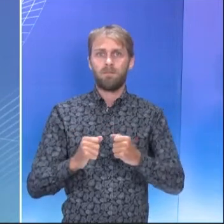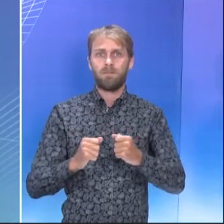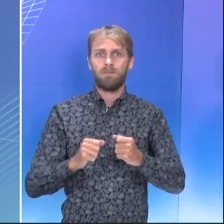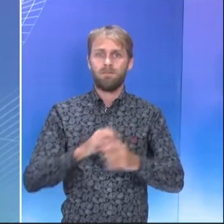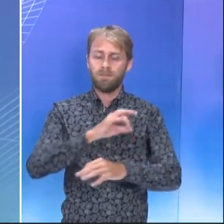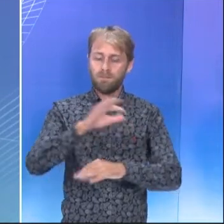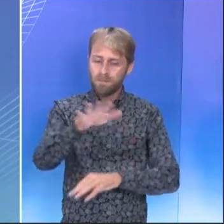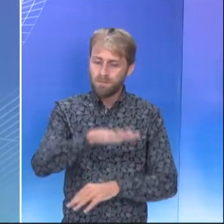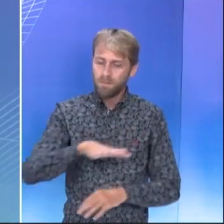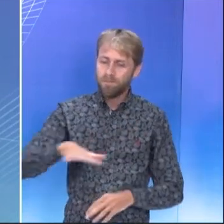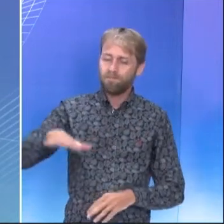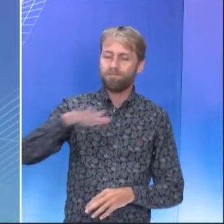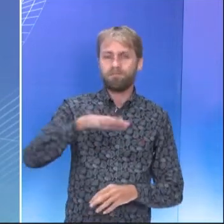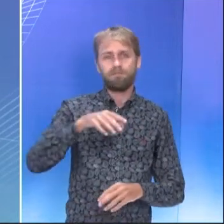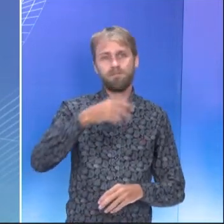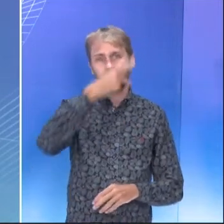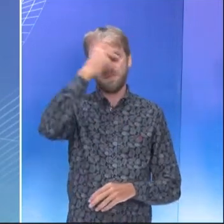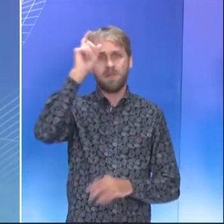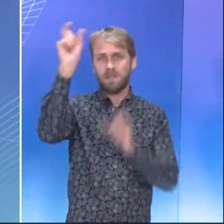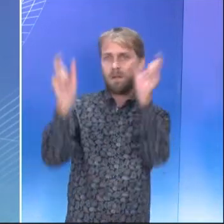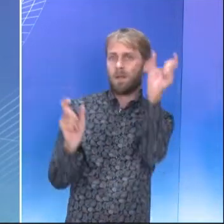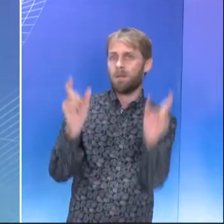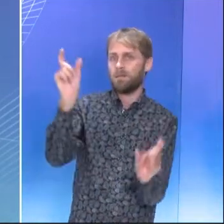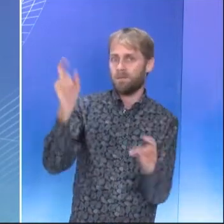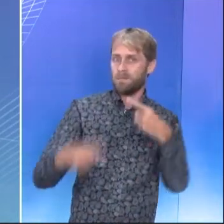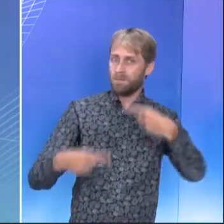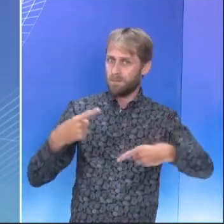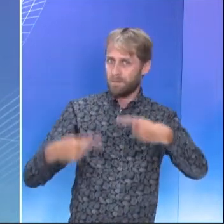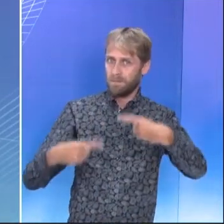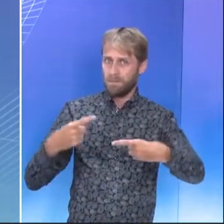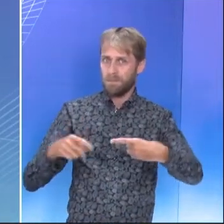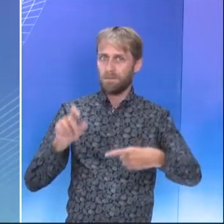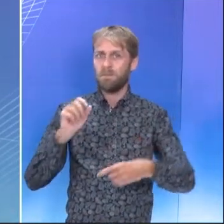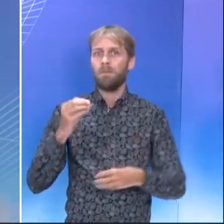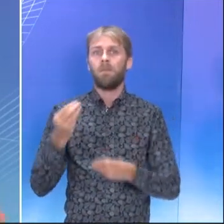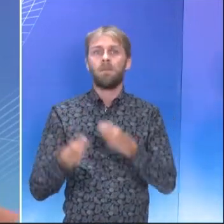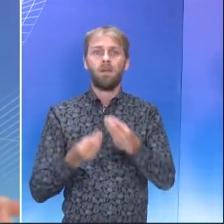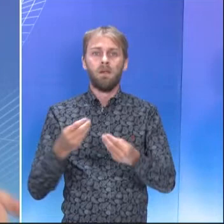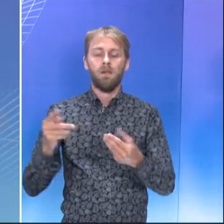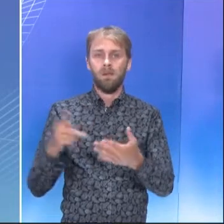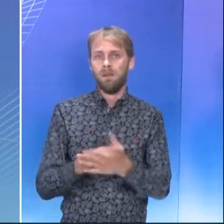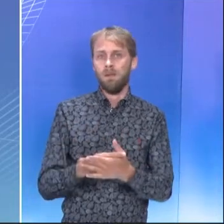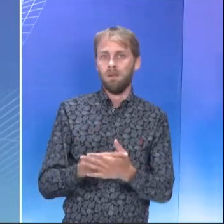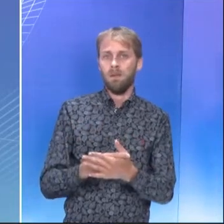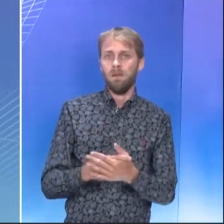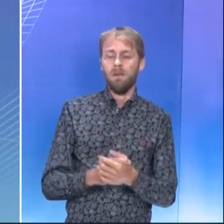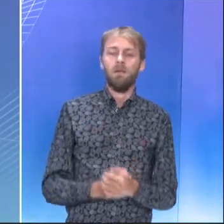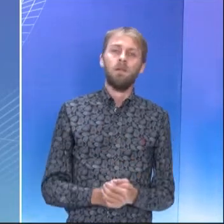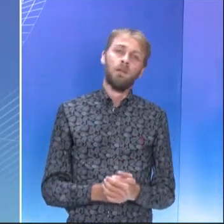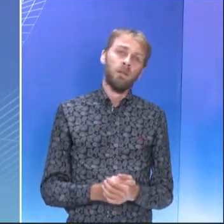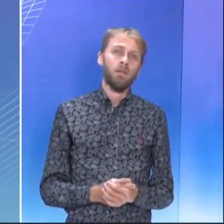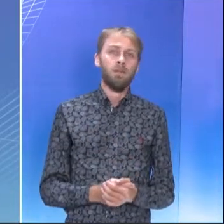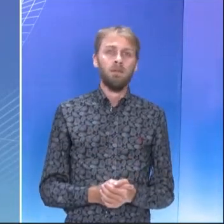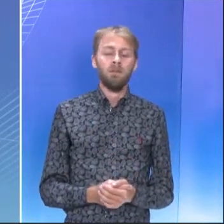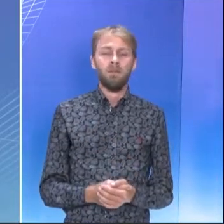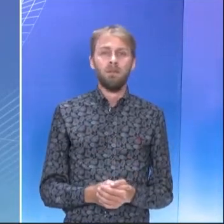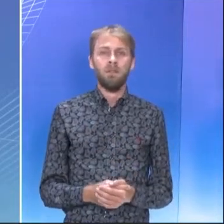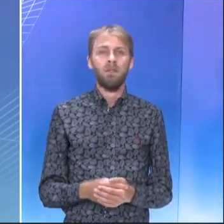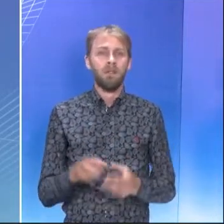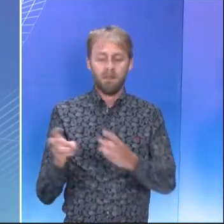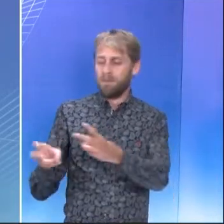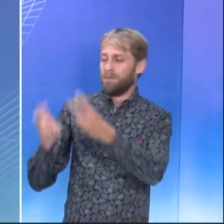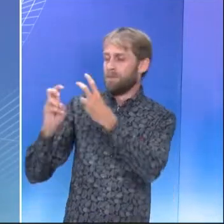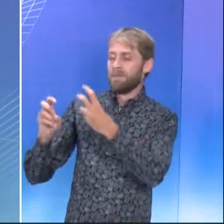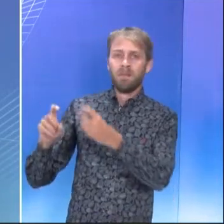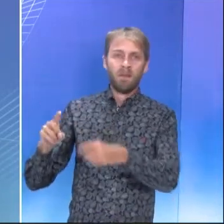das sociedades, dos indivíduos na questão política, vai se dar. E aqui vai ter um contraponto, vocês vão perceber